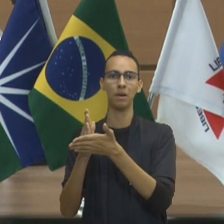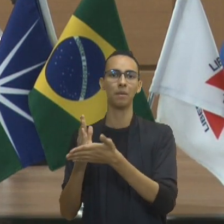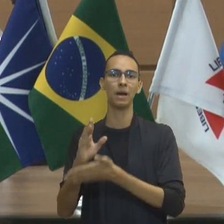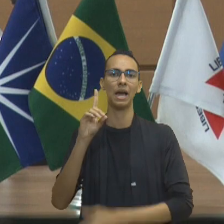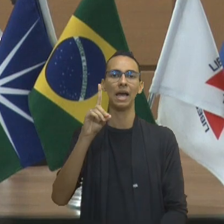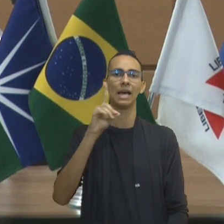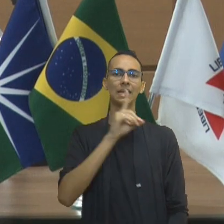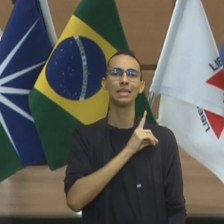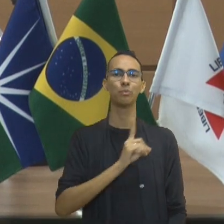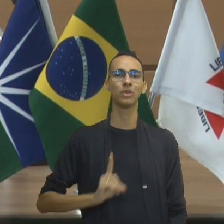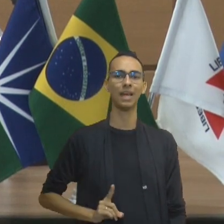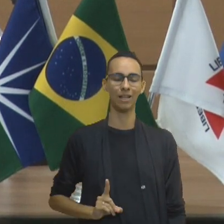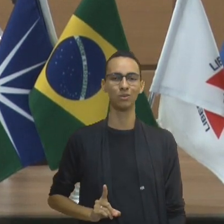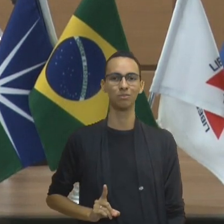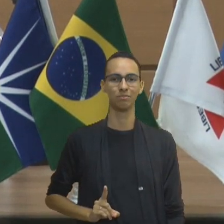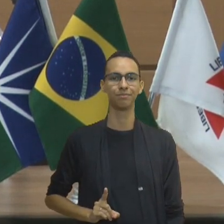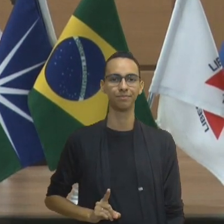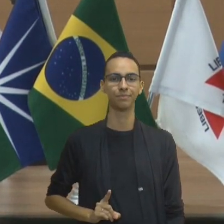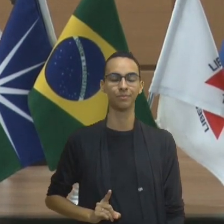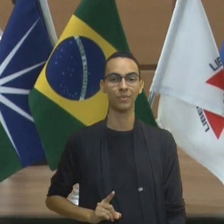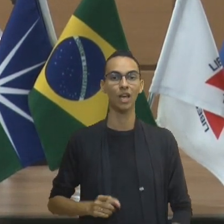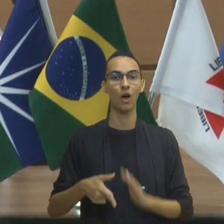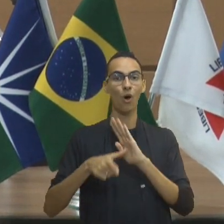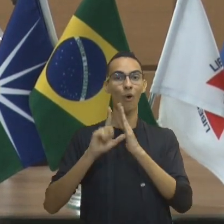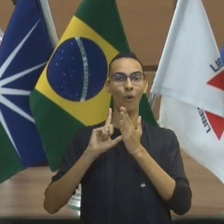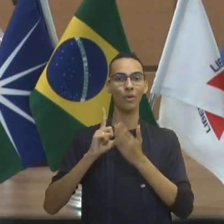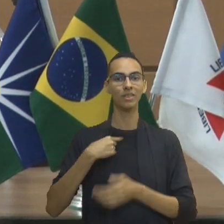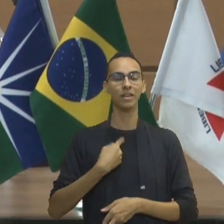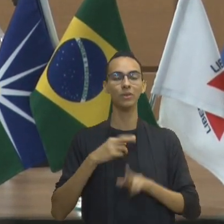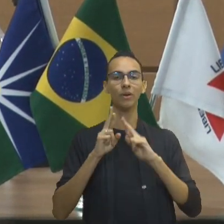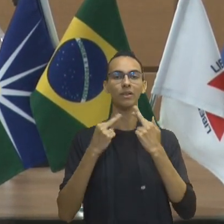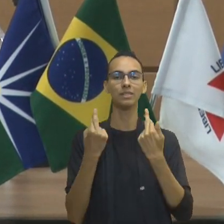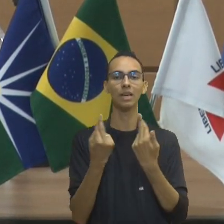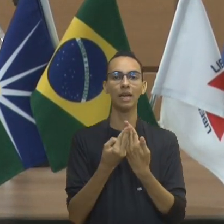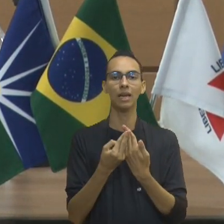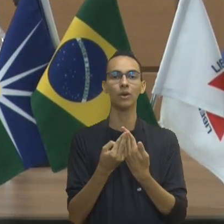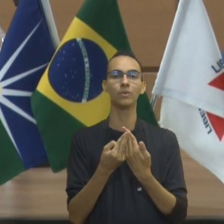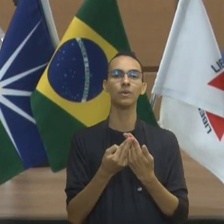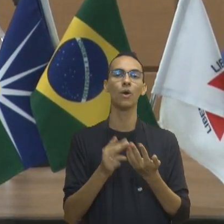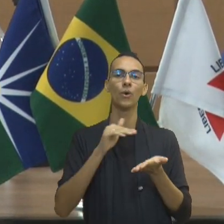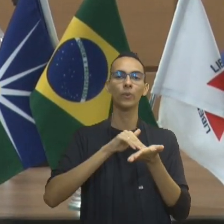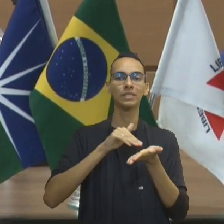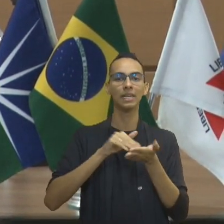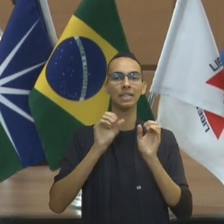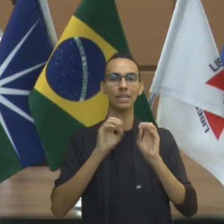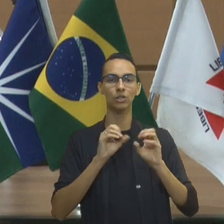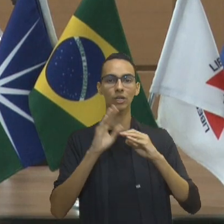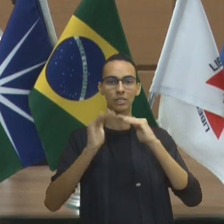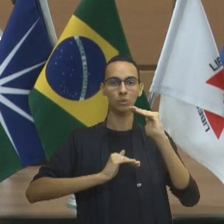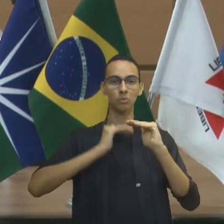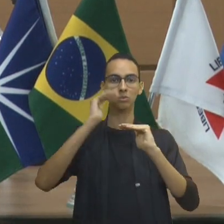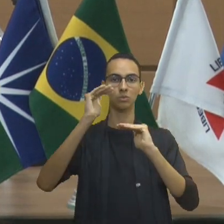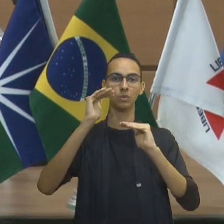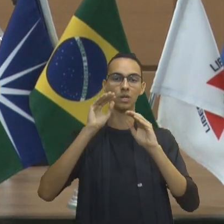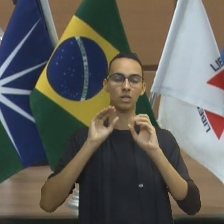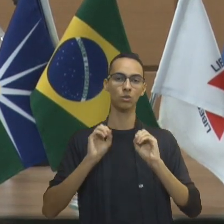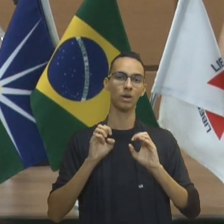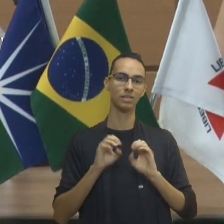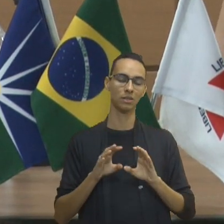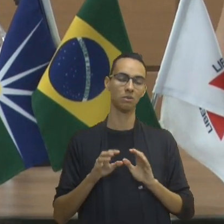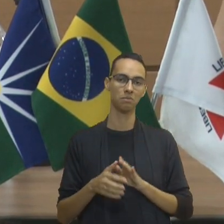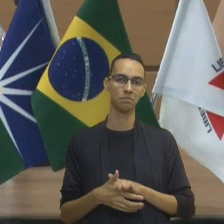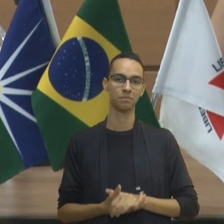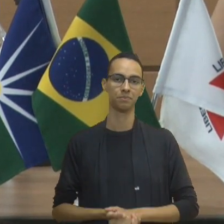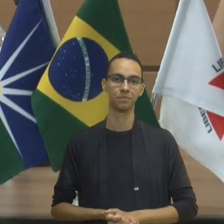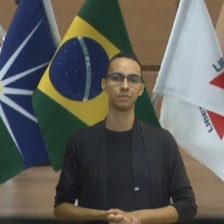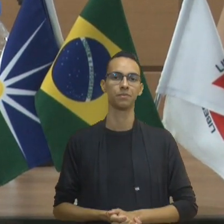Ontem, nós, Andifes, estávamos em reunião com a Secretaria de Educação Superior do Ministério da Educação.